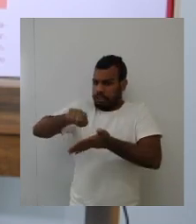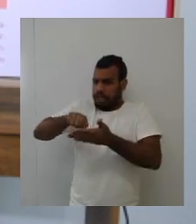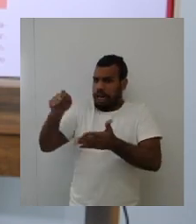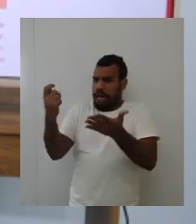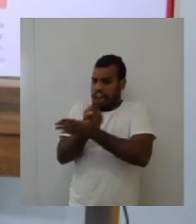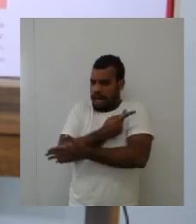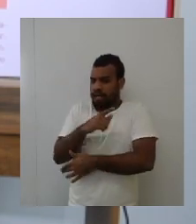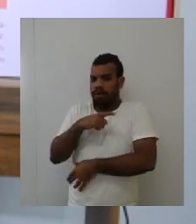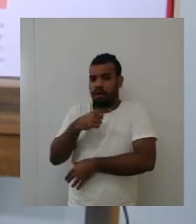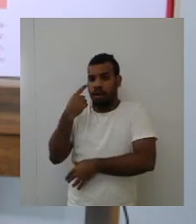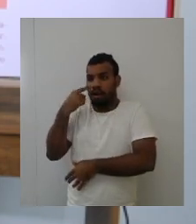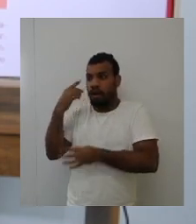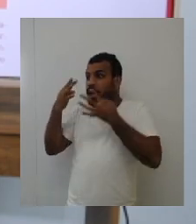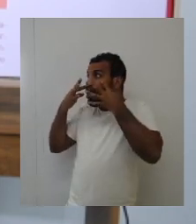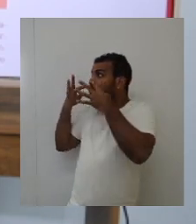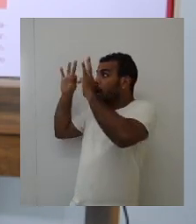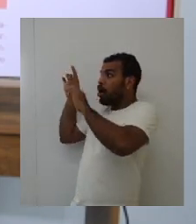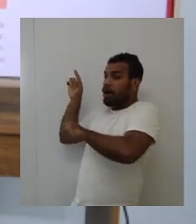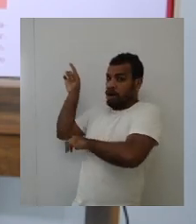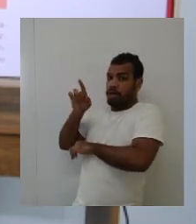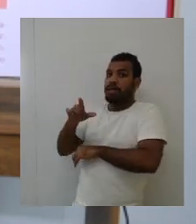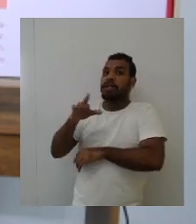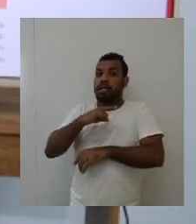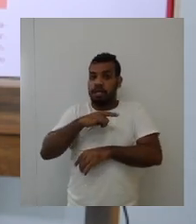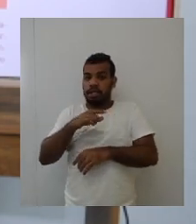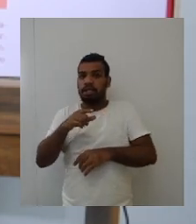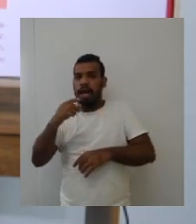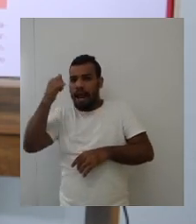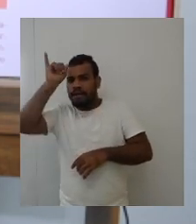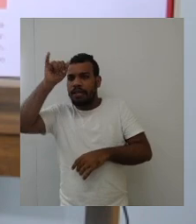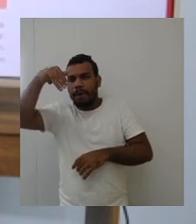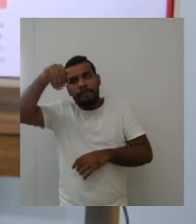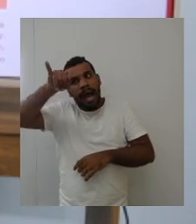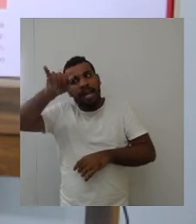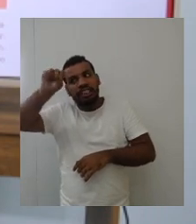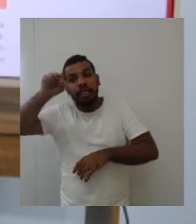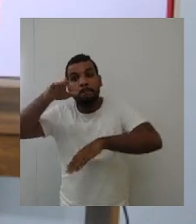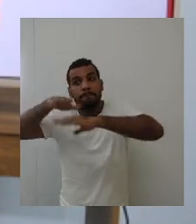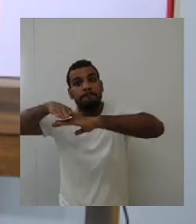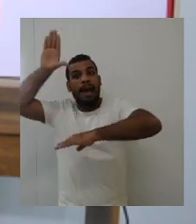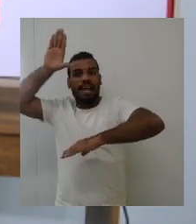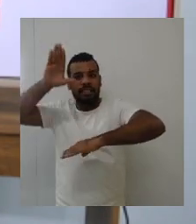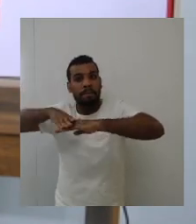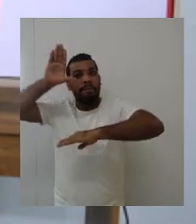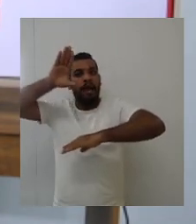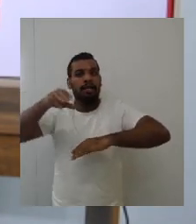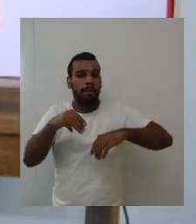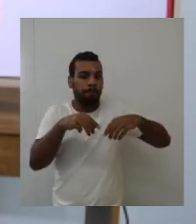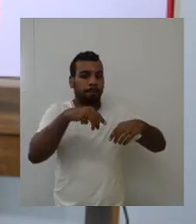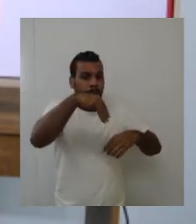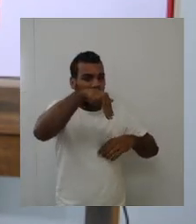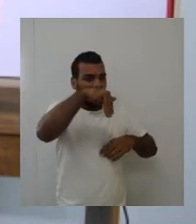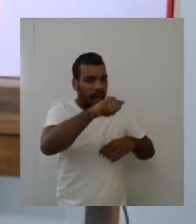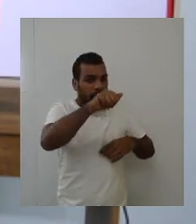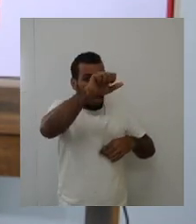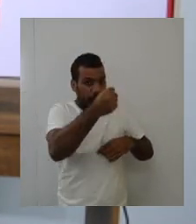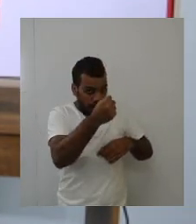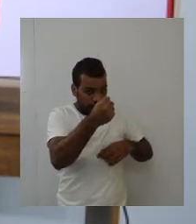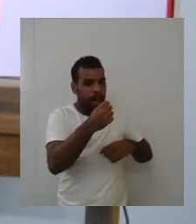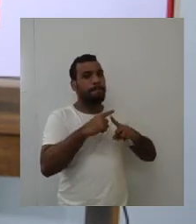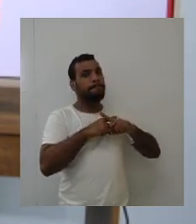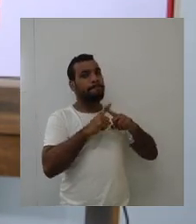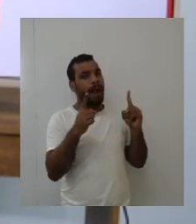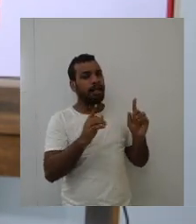Então fiquem atentos a esses usos para que não cometa esses erros, certo? Bom, como eu sou uma professora legal